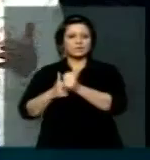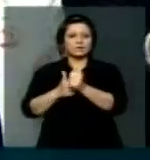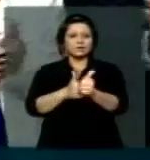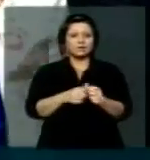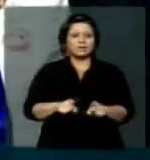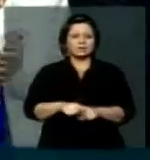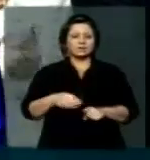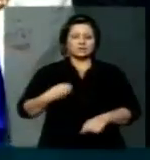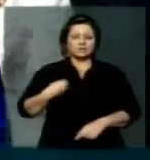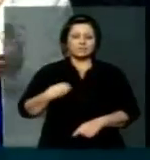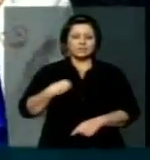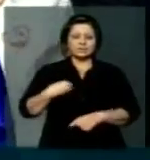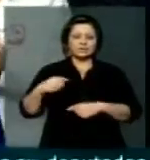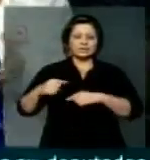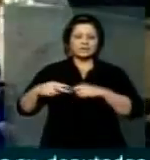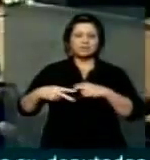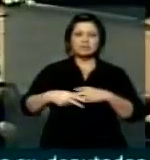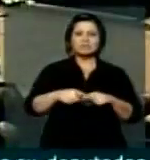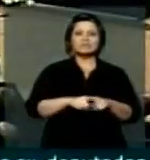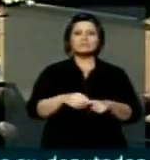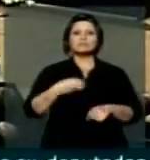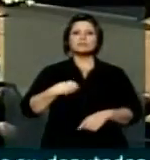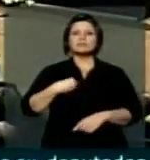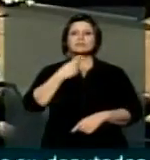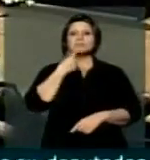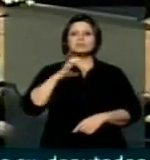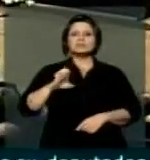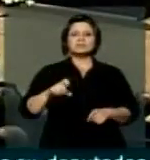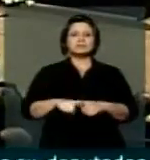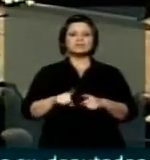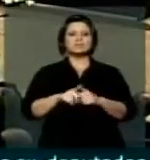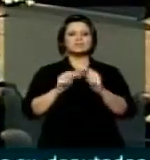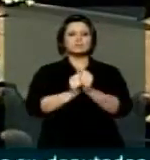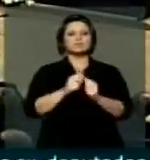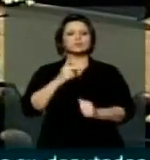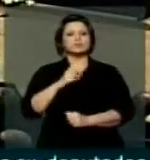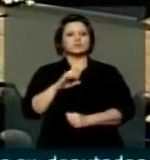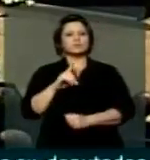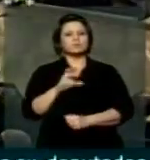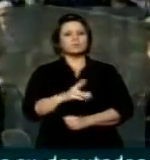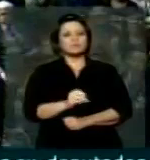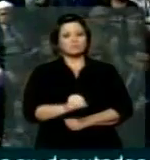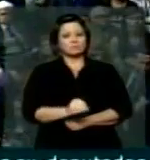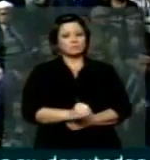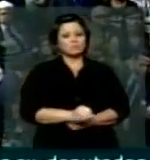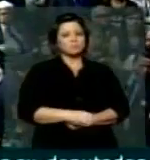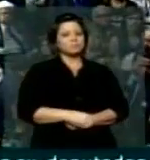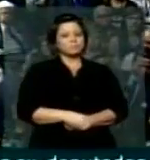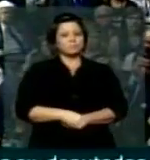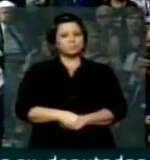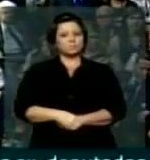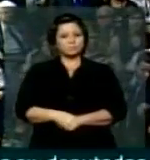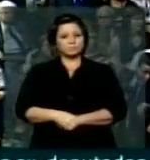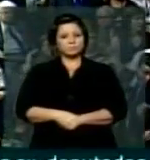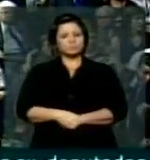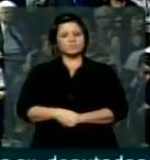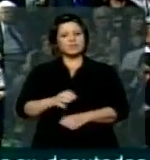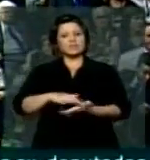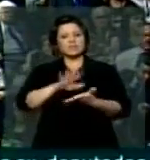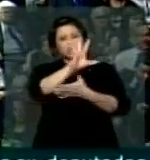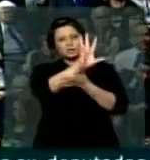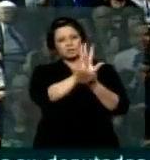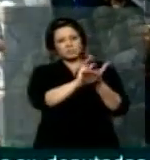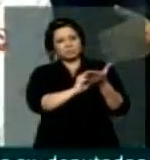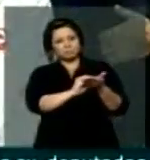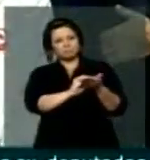de vida deste companheiro e também do companheiro Pedro Valadares. Companheiros que nos espelham